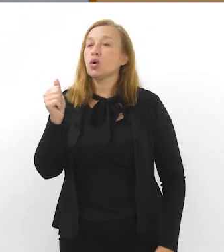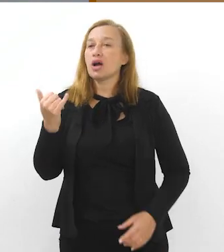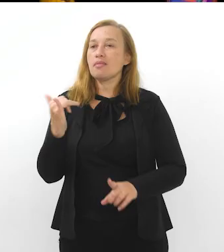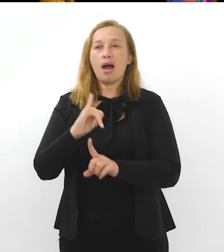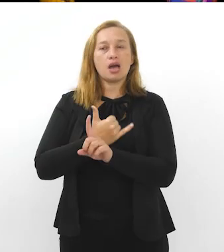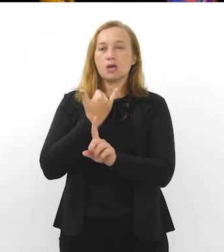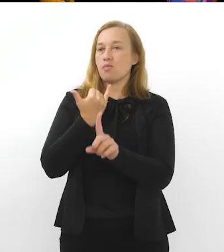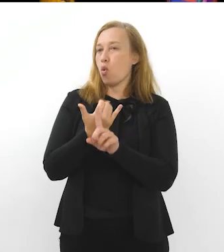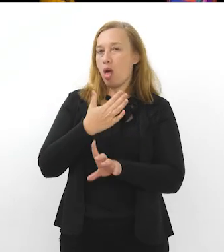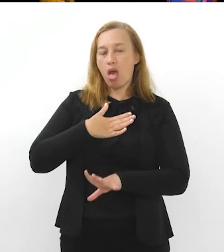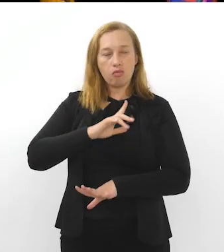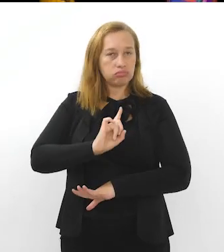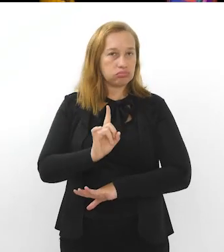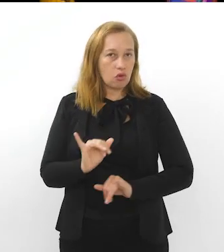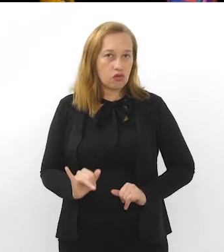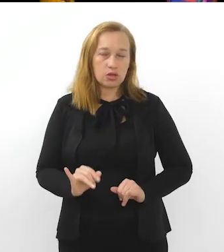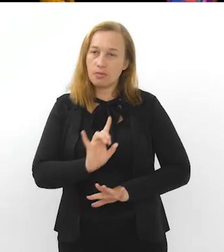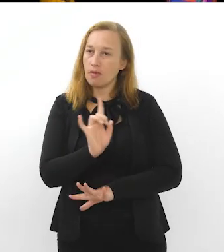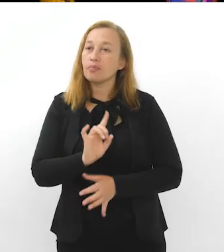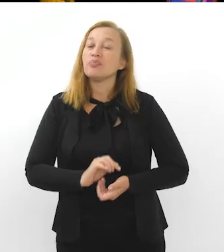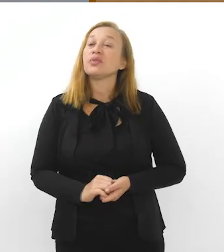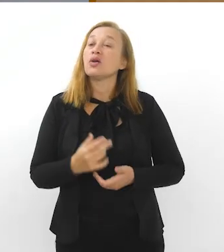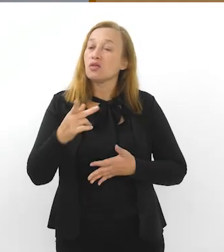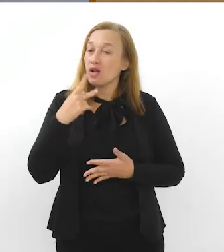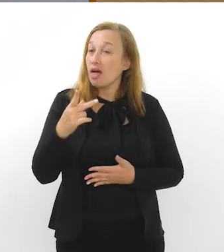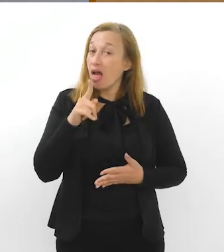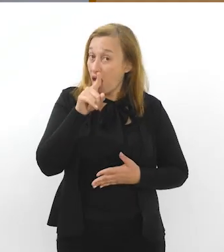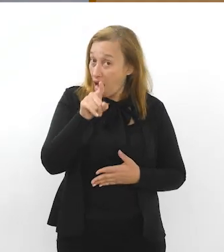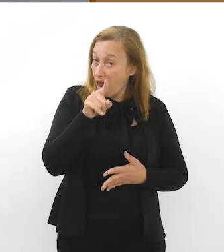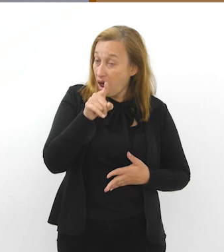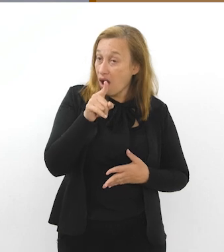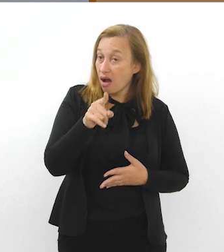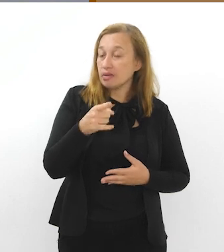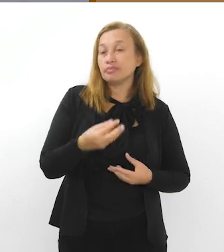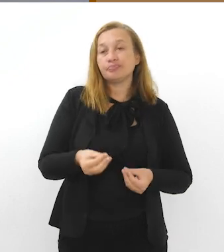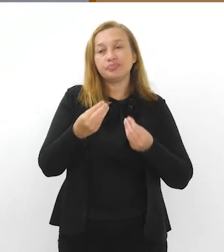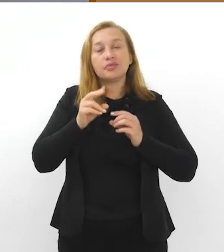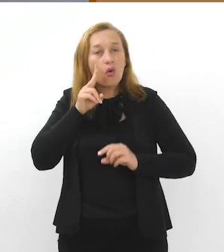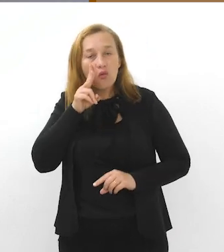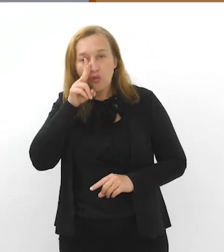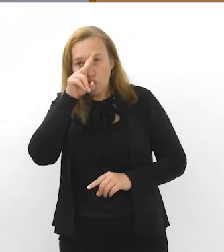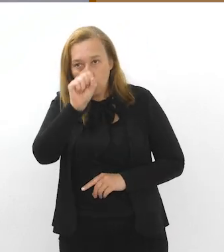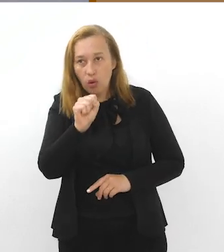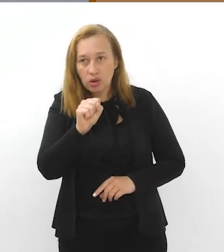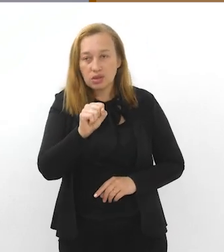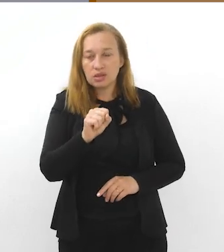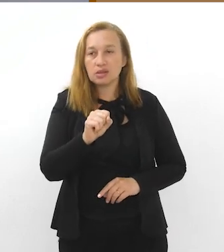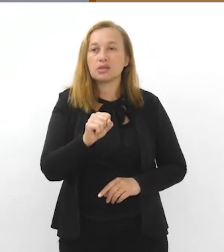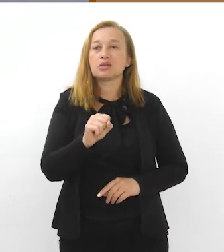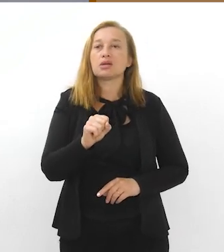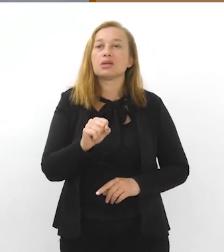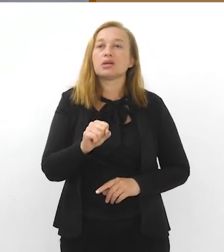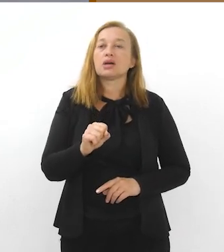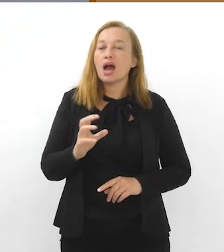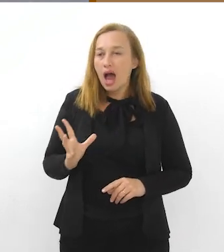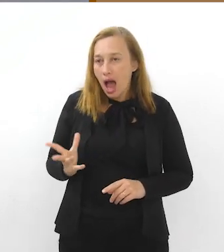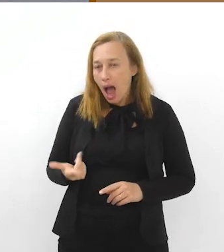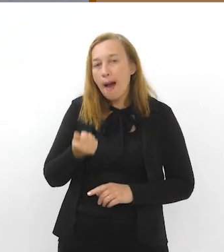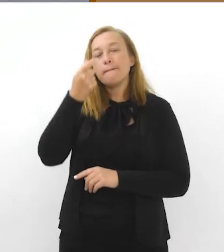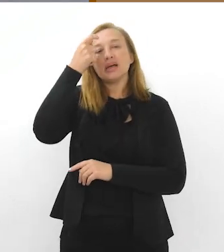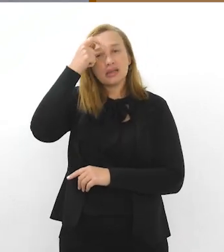sofri o bullying. Então, eu estou falando assim, ela me deu força, ela me deu armas, ela me